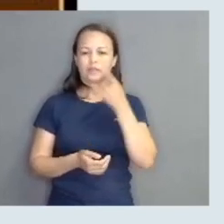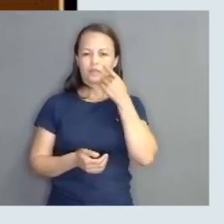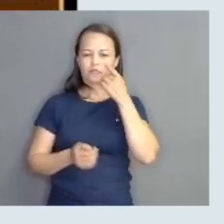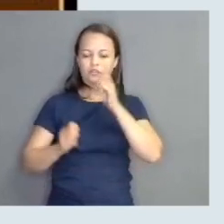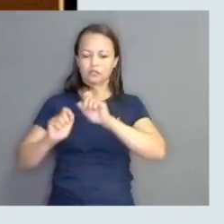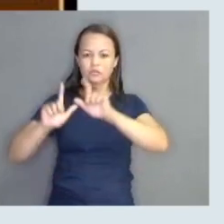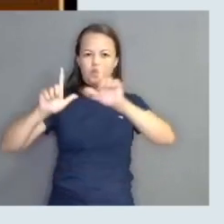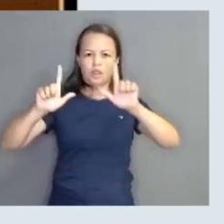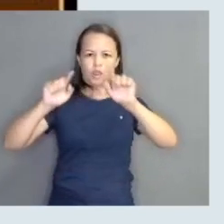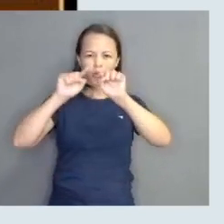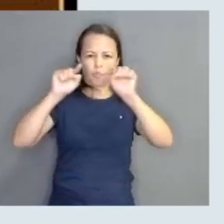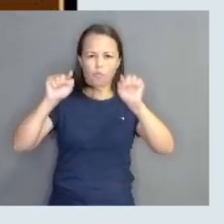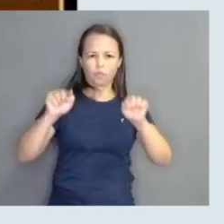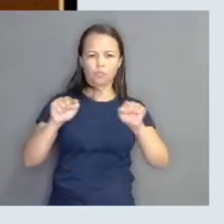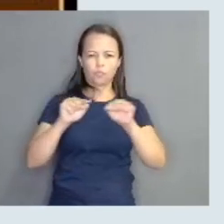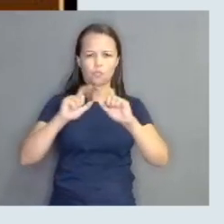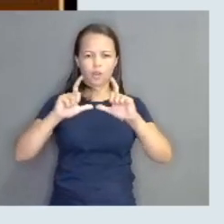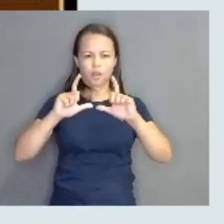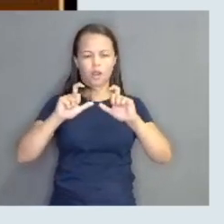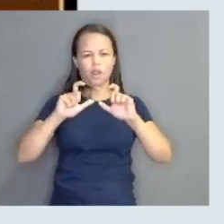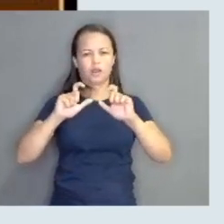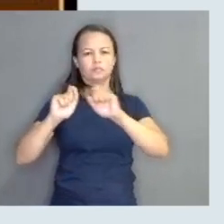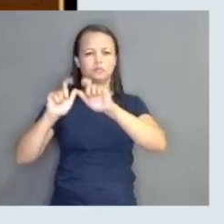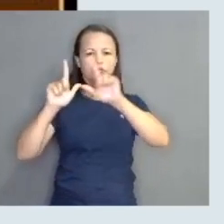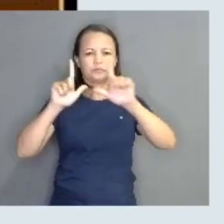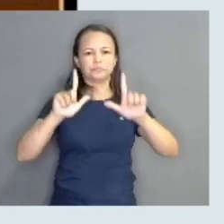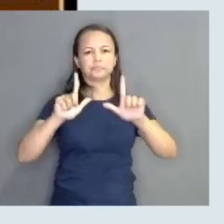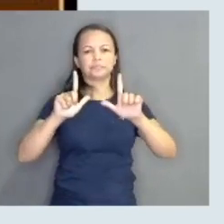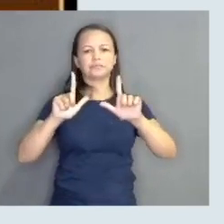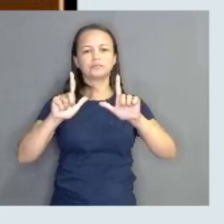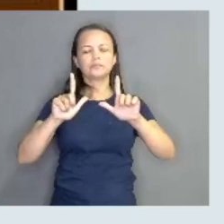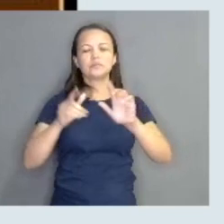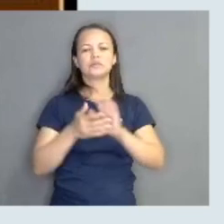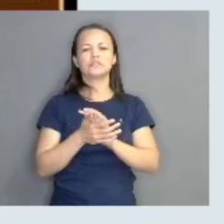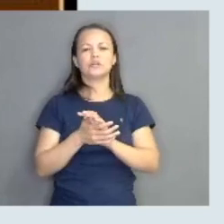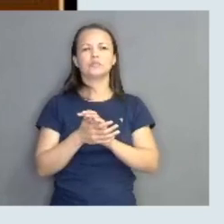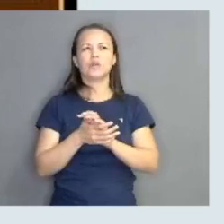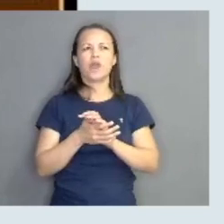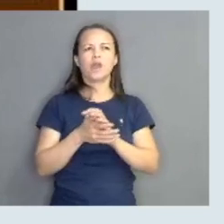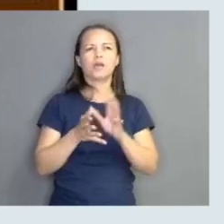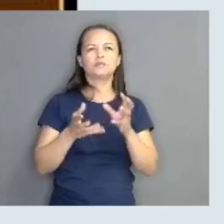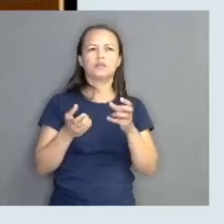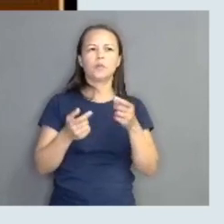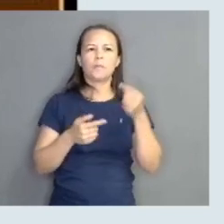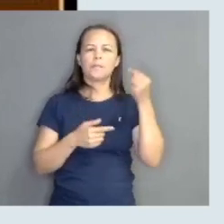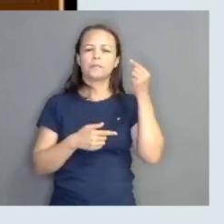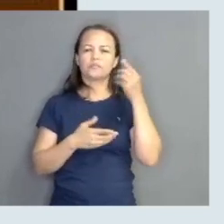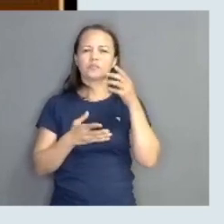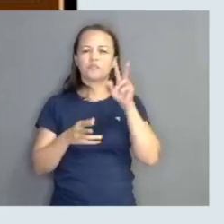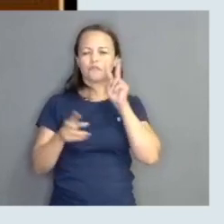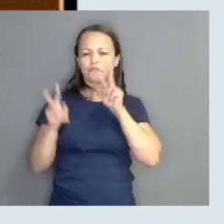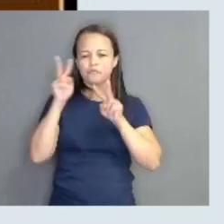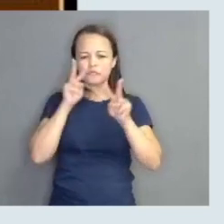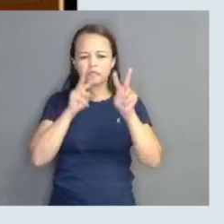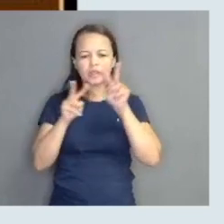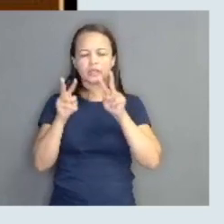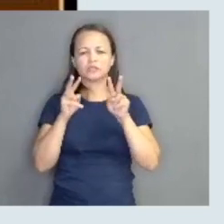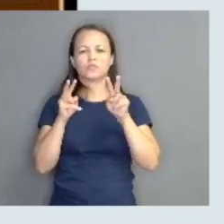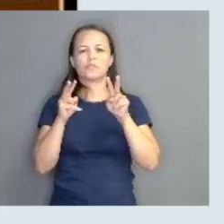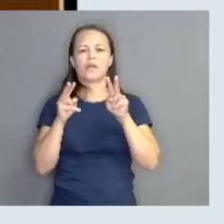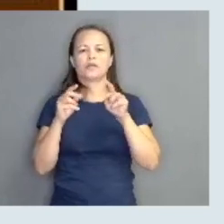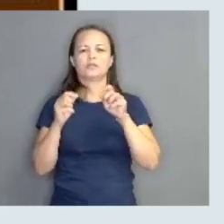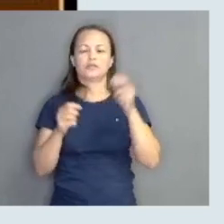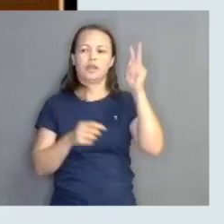estamos resgatando a história egípcia. Aliás, parte da história